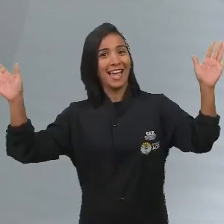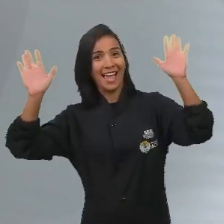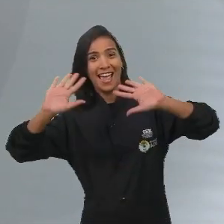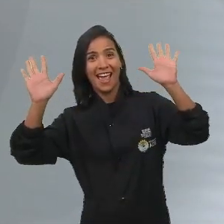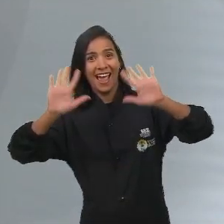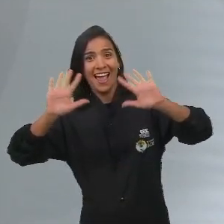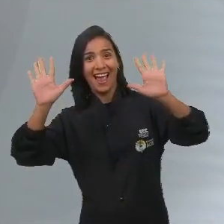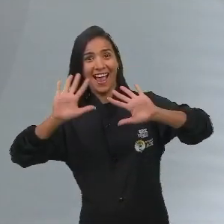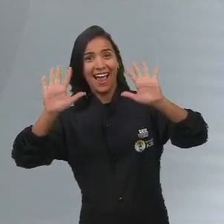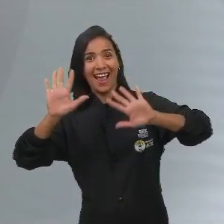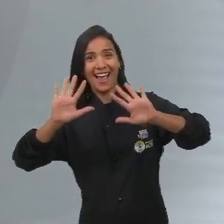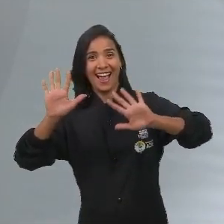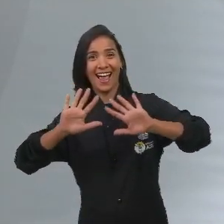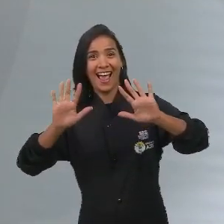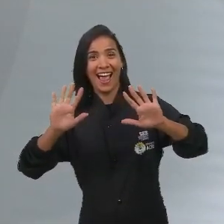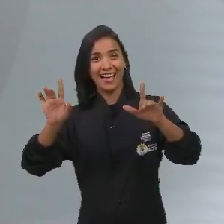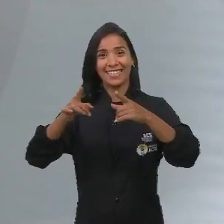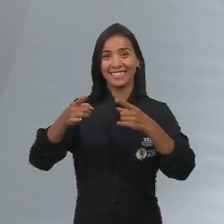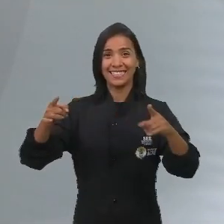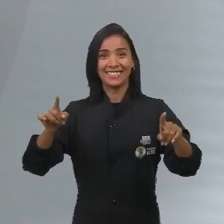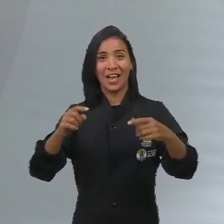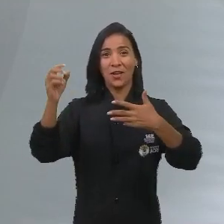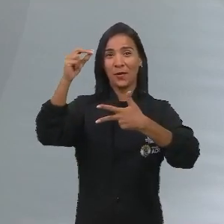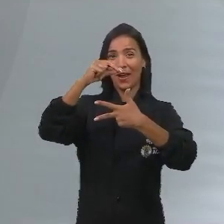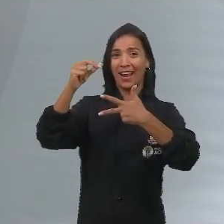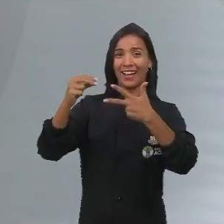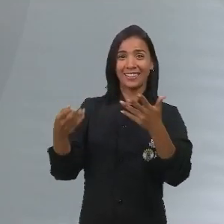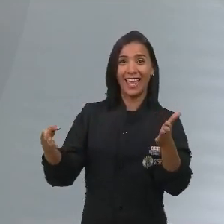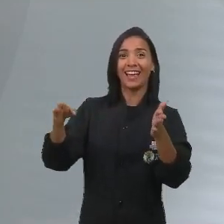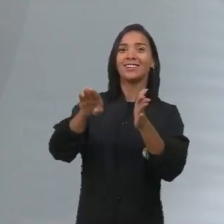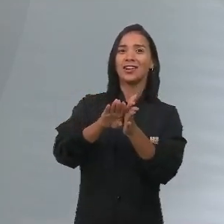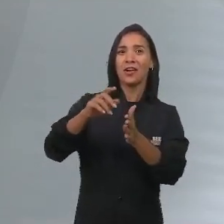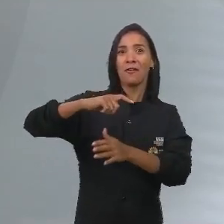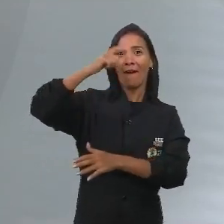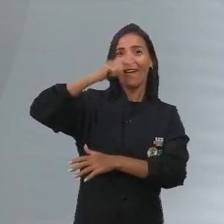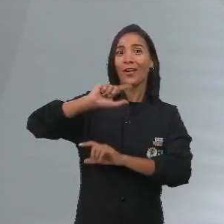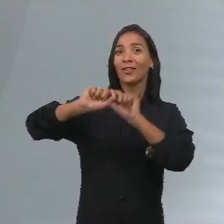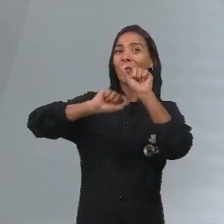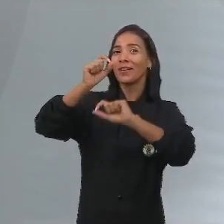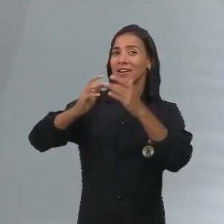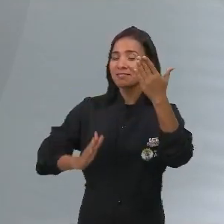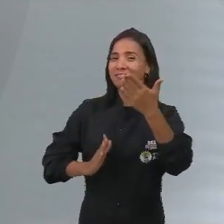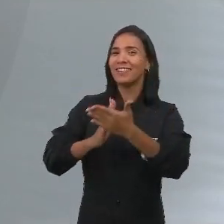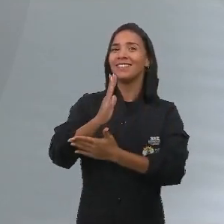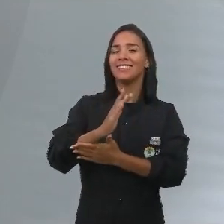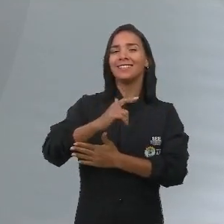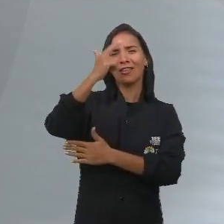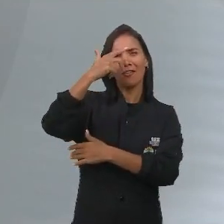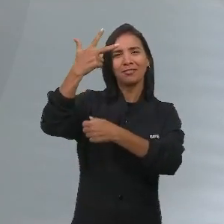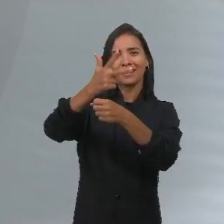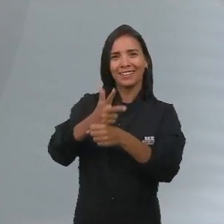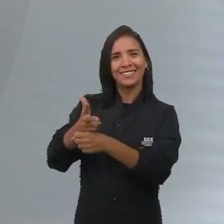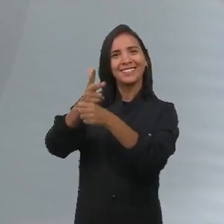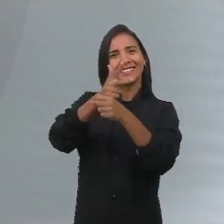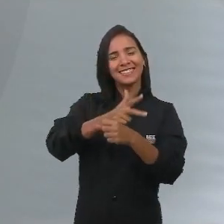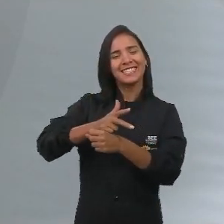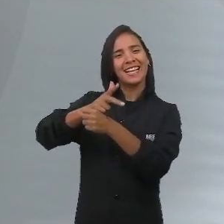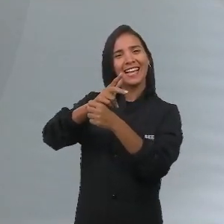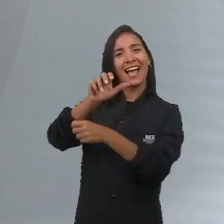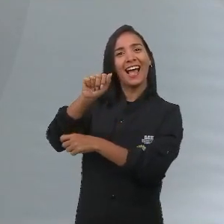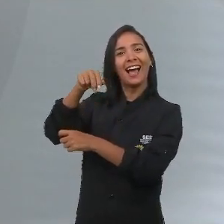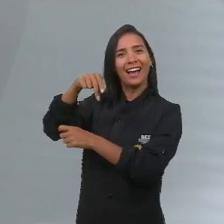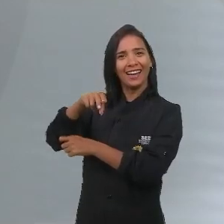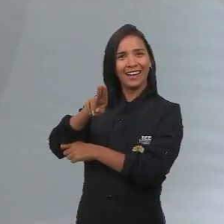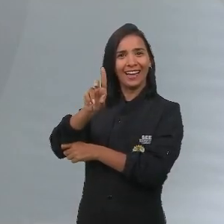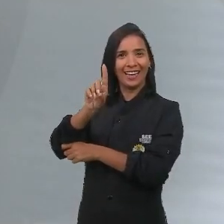oh o Enem chegou e o que que aconteceu eu tô aprovador eu sou André Vasconcelos Essa é nossa aula de Educação